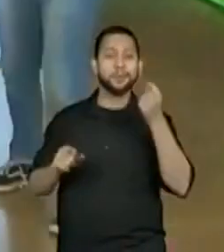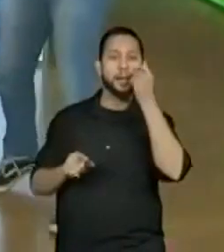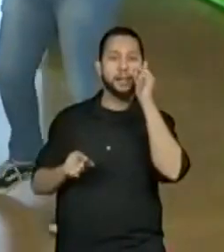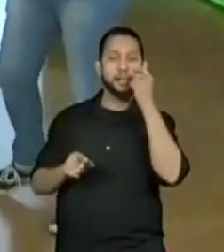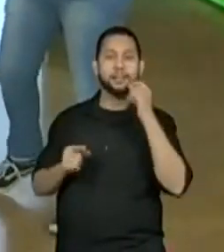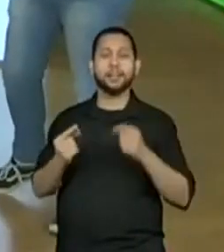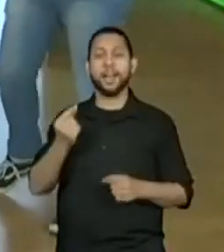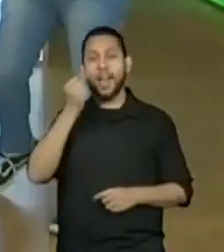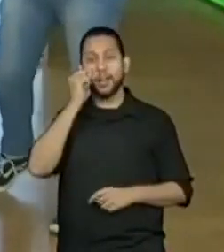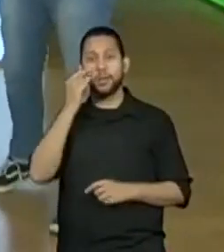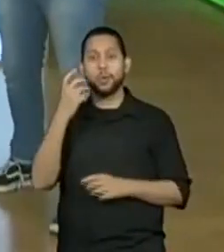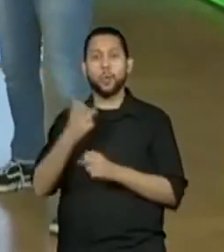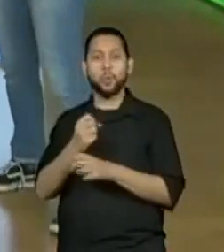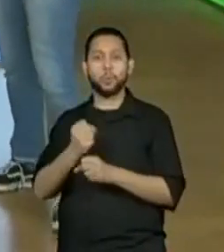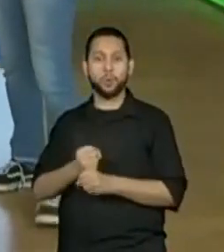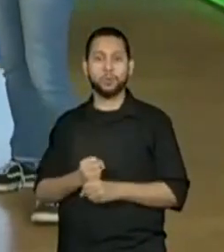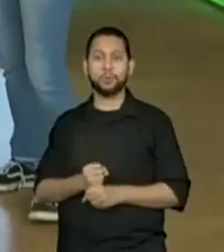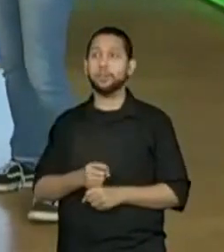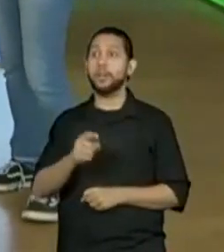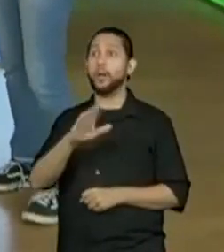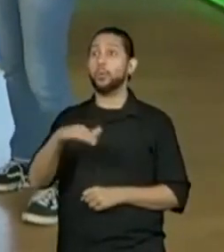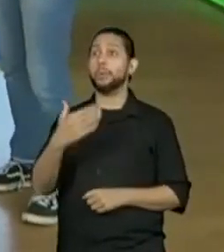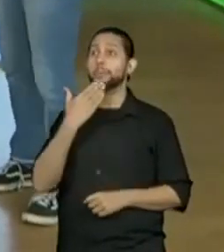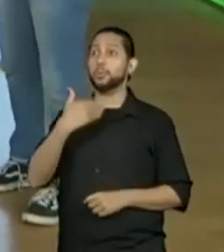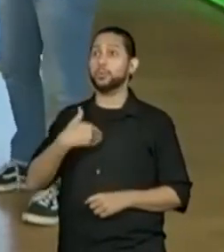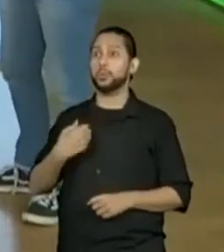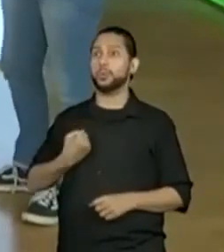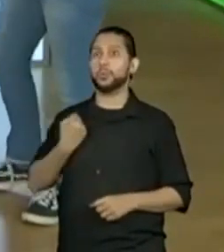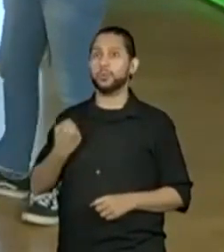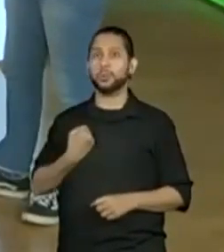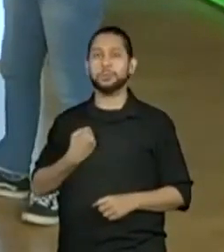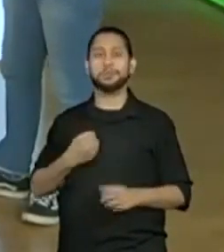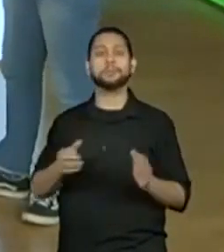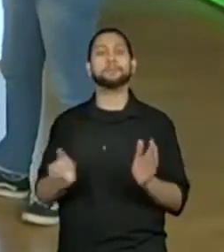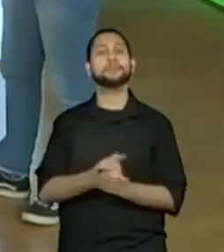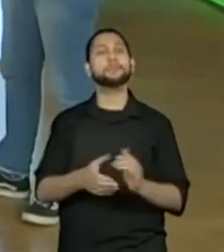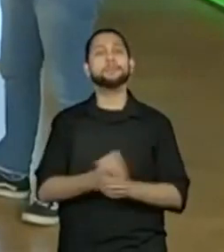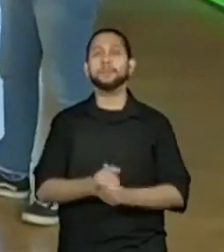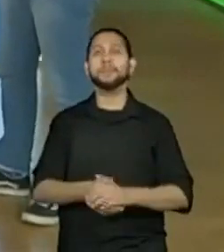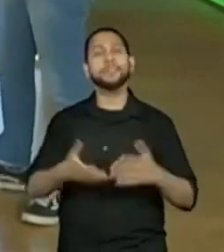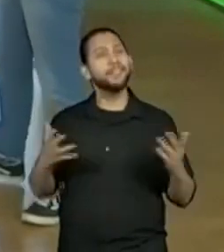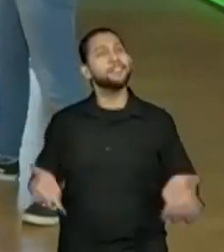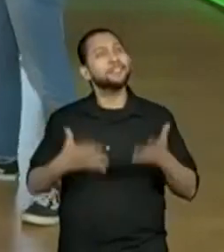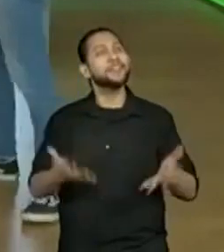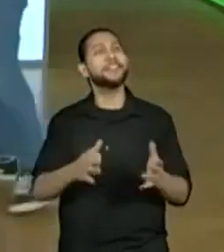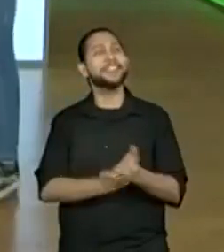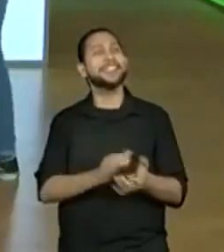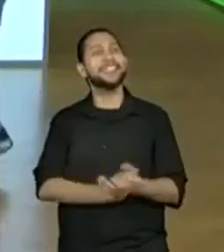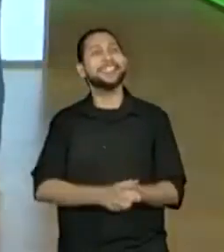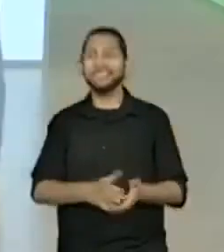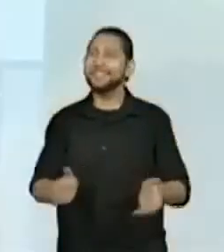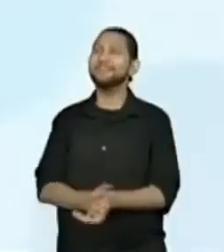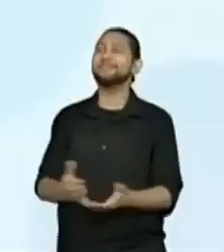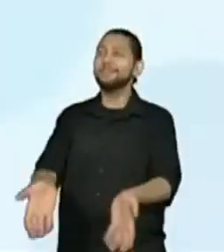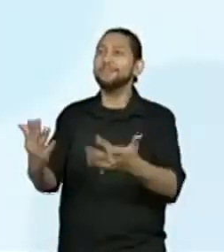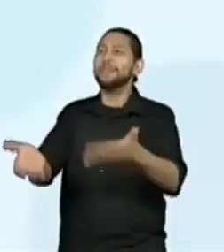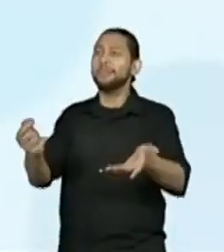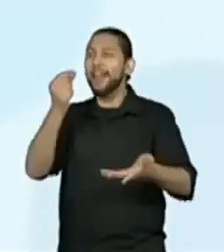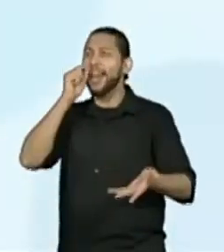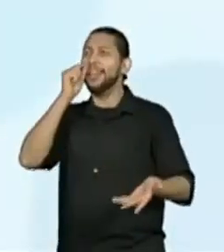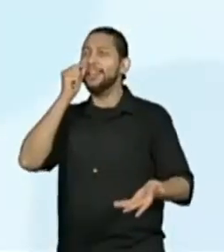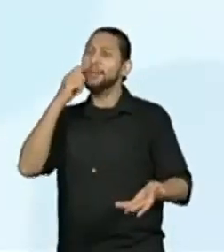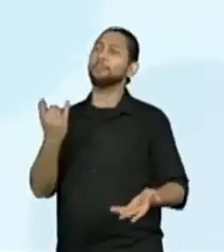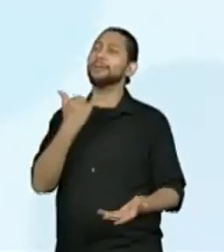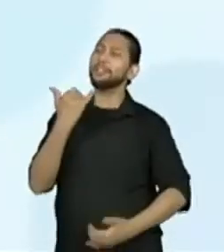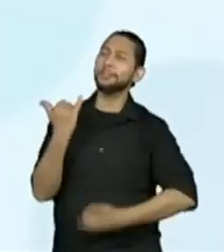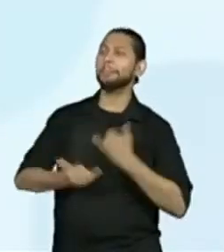Uhul. Ó, tem um aluno que sugeriu um número, eu vou fazer esse no próximo. Olha lá, pro Janaína. Força, Aline. O que vale é competir. Já é aquela força, Aline. Nossa, gente,